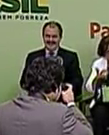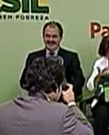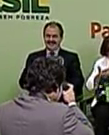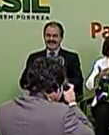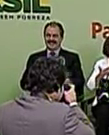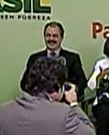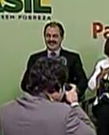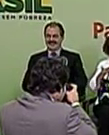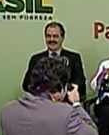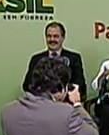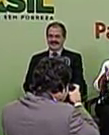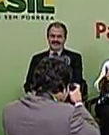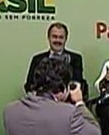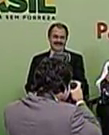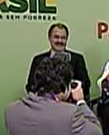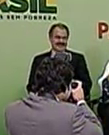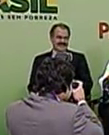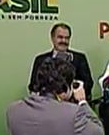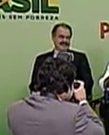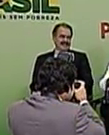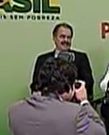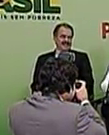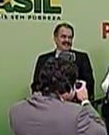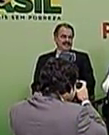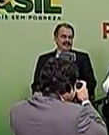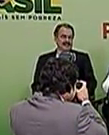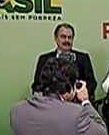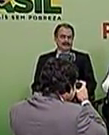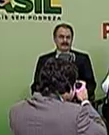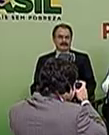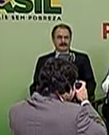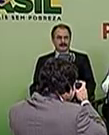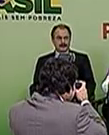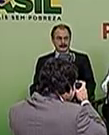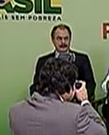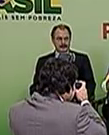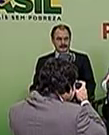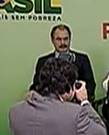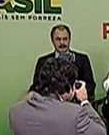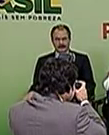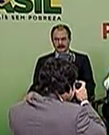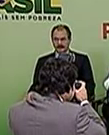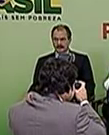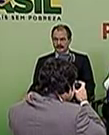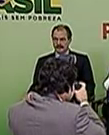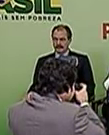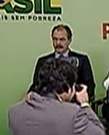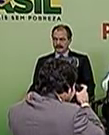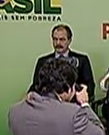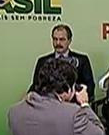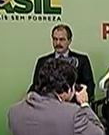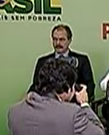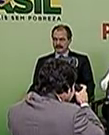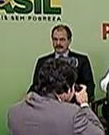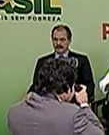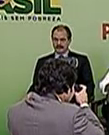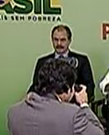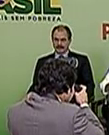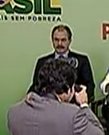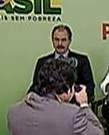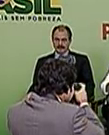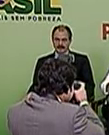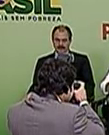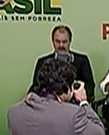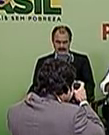Você acompanha imagens ao vivo direto do Palácio do Planalto, onde logo mais vai ser realizado o lançamento do Pacto Nacional pela